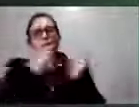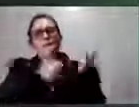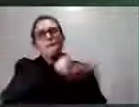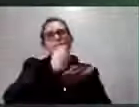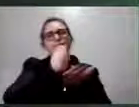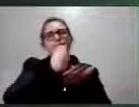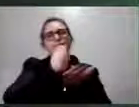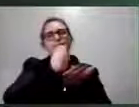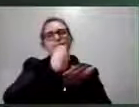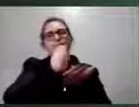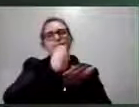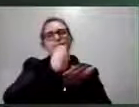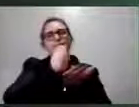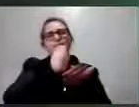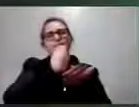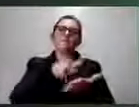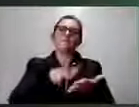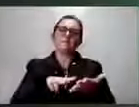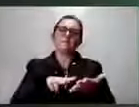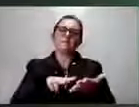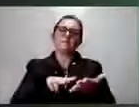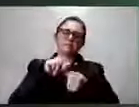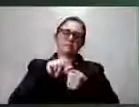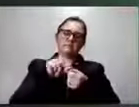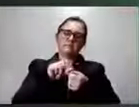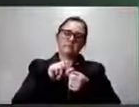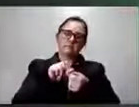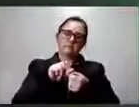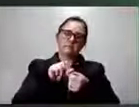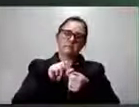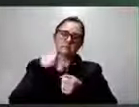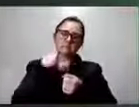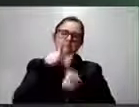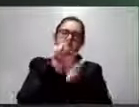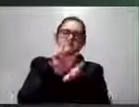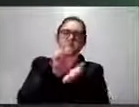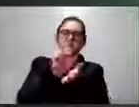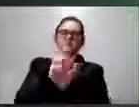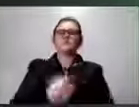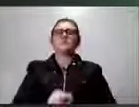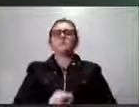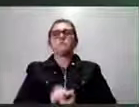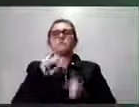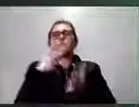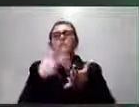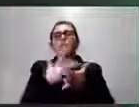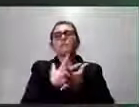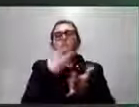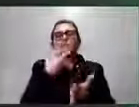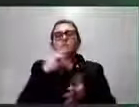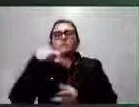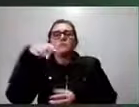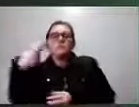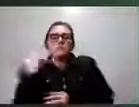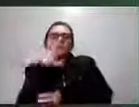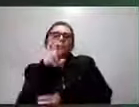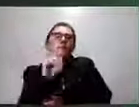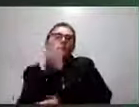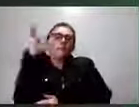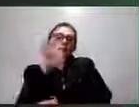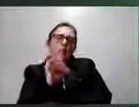na avaliação que fazia o anestesiologista dessa articulação temporomandibular. Mas o que acontece com outros